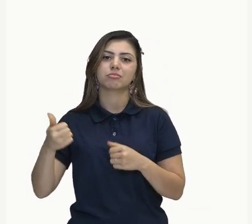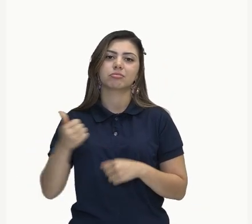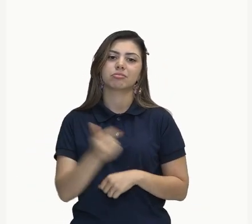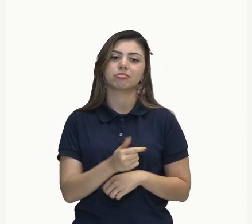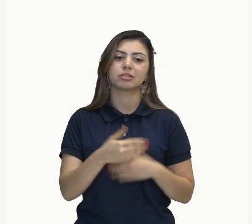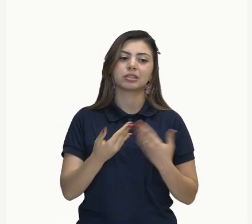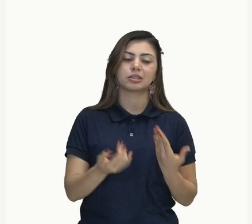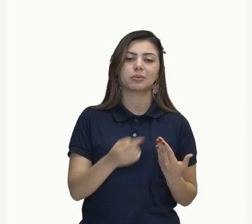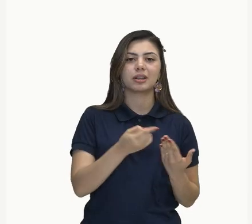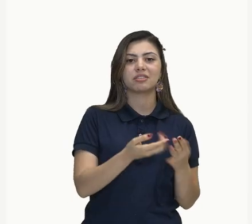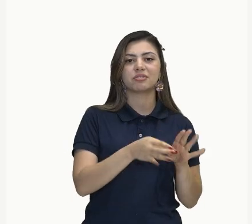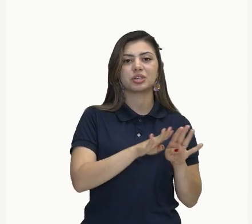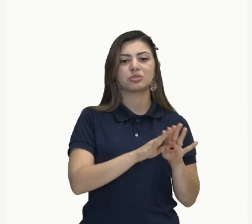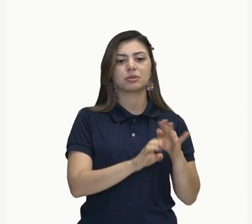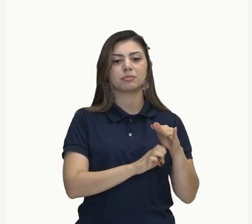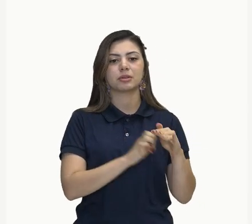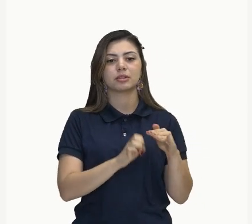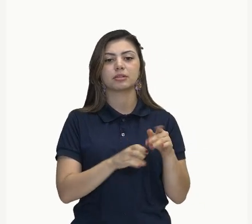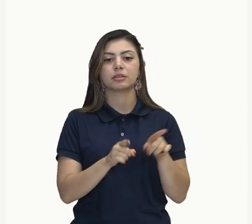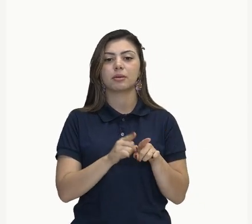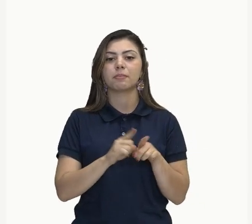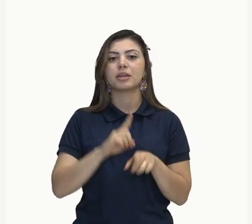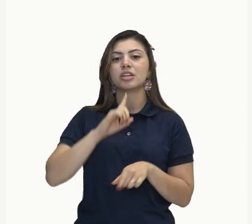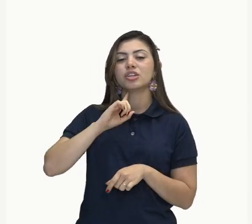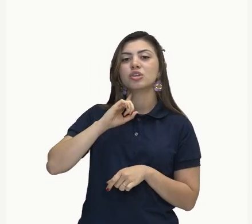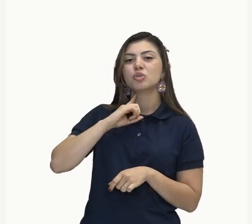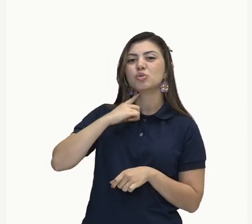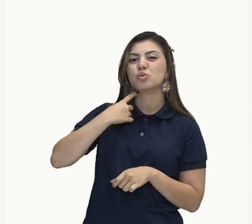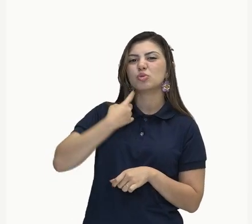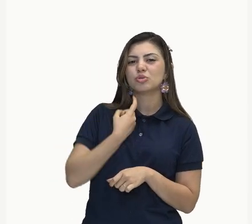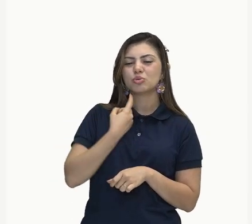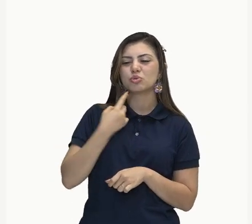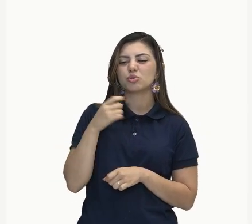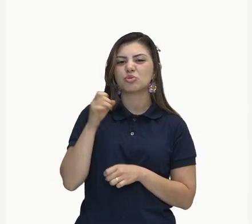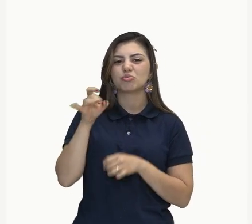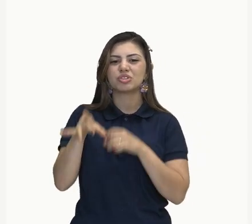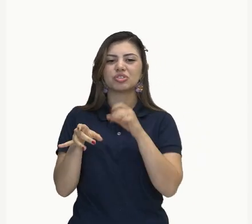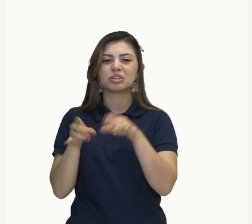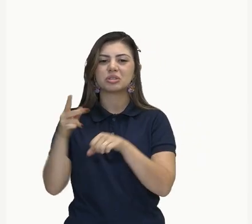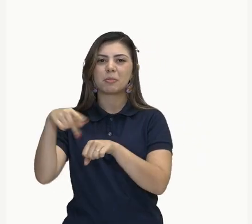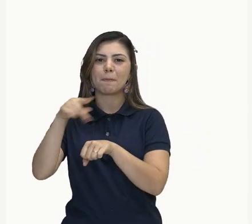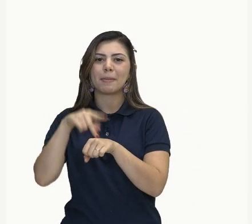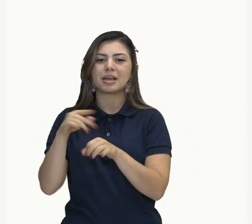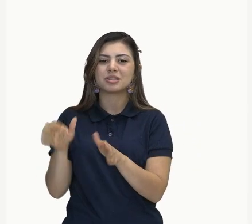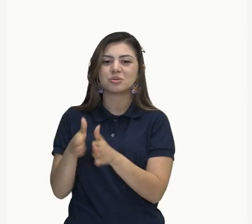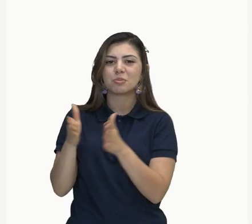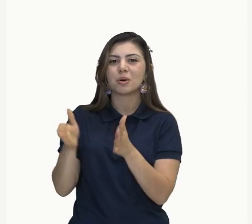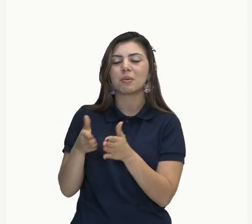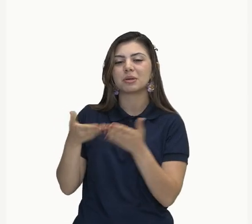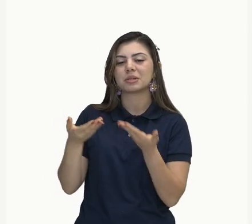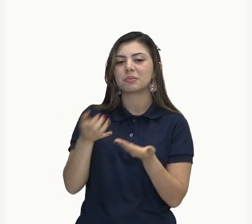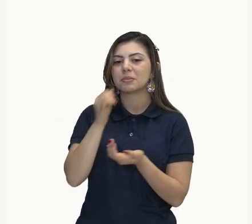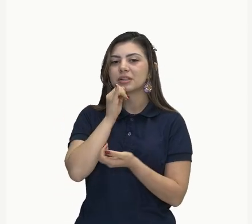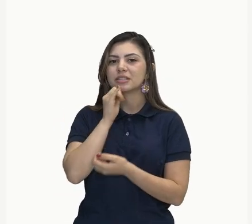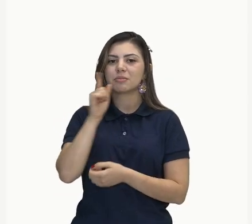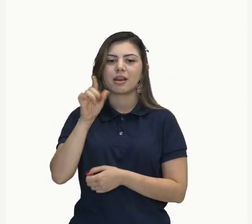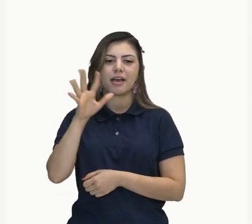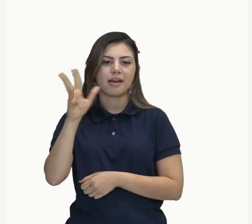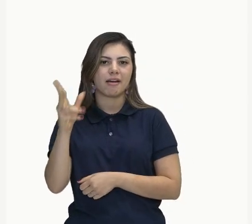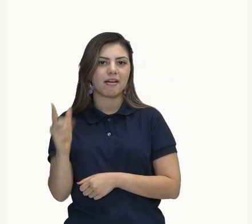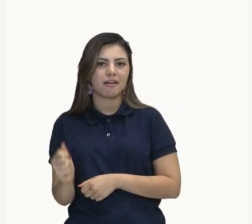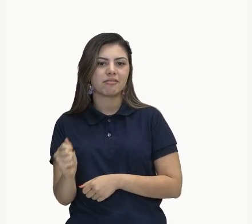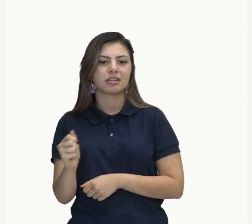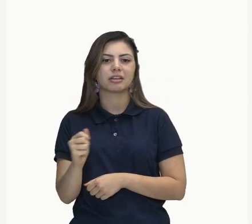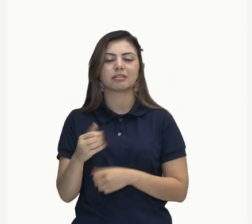países ricos em países pobres, virando lixões eletrônicos, que muitas vezes, como eu falei, é direcionada a países